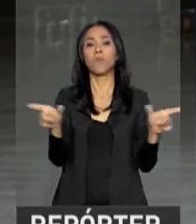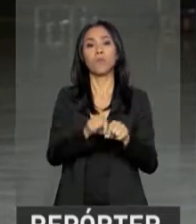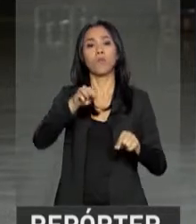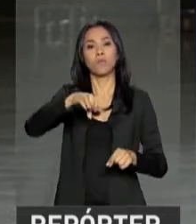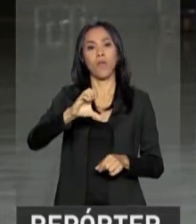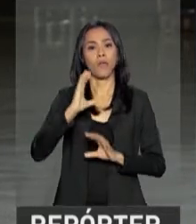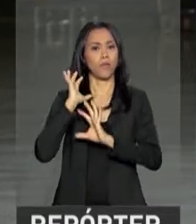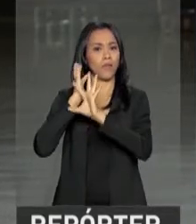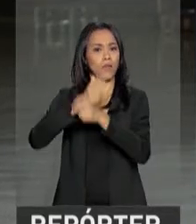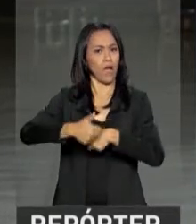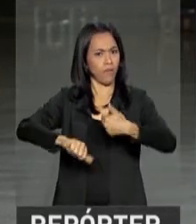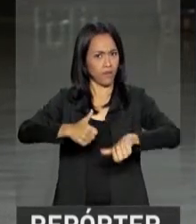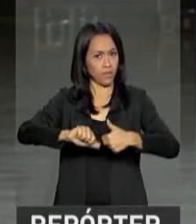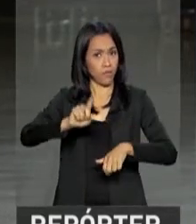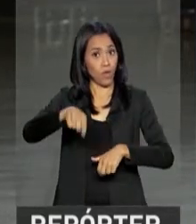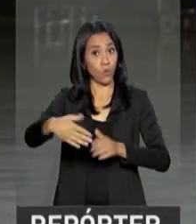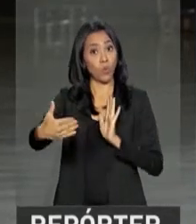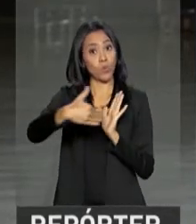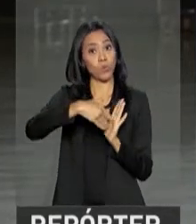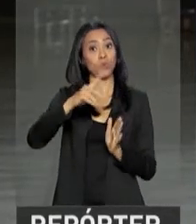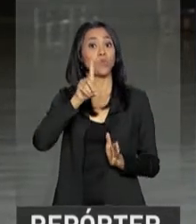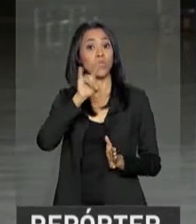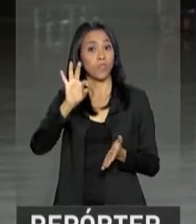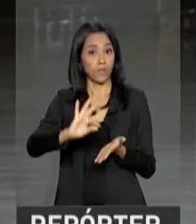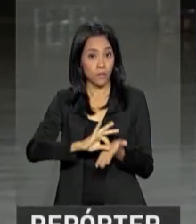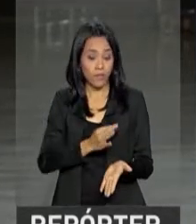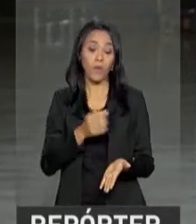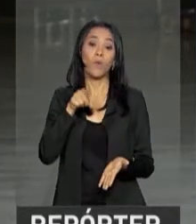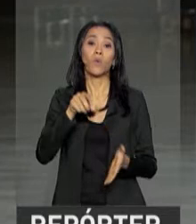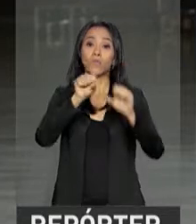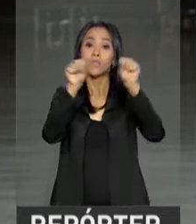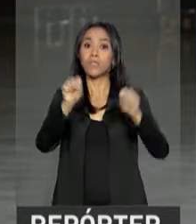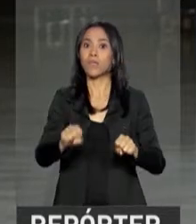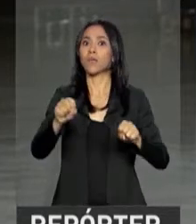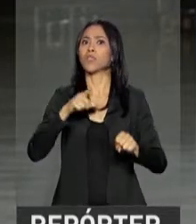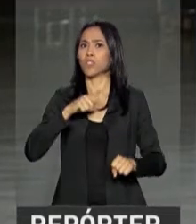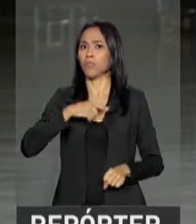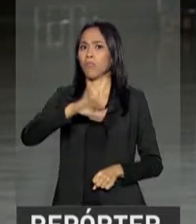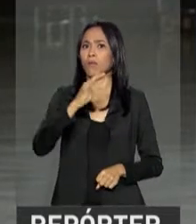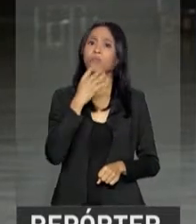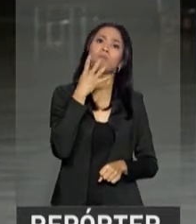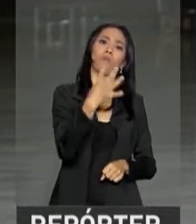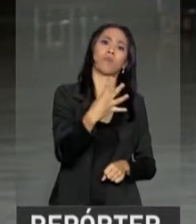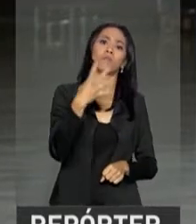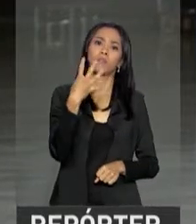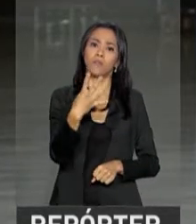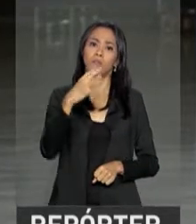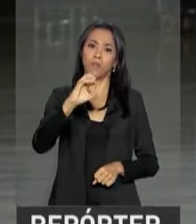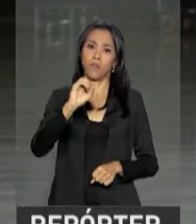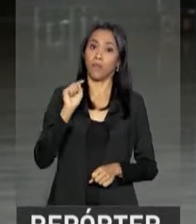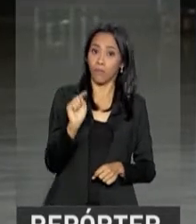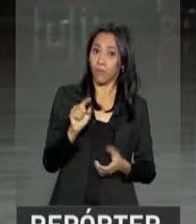que foi o último dia de inscrição no fies o sistema registrou mais de 440 mil inscrições